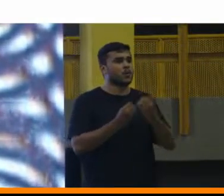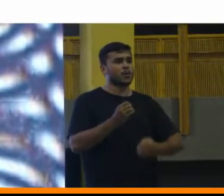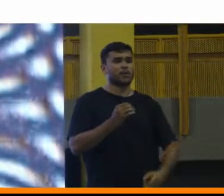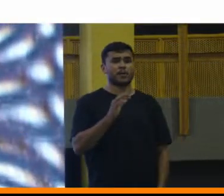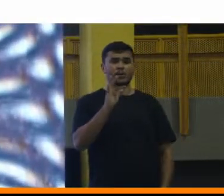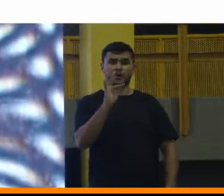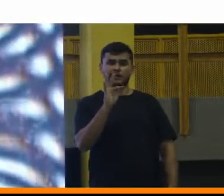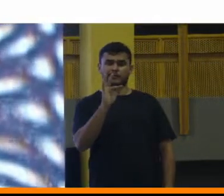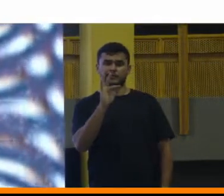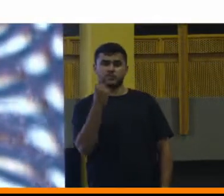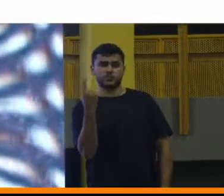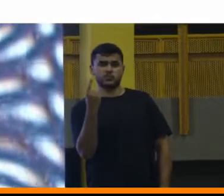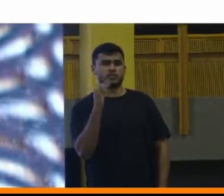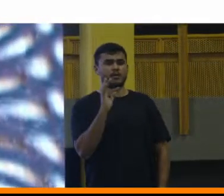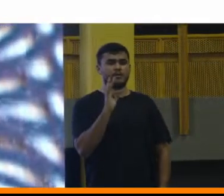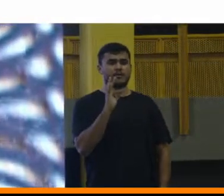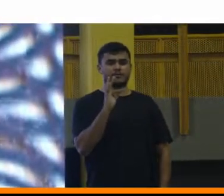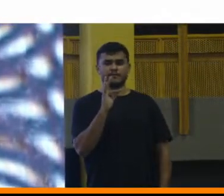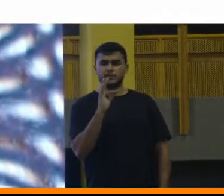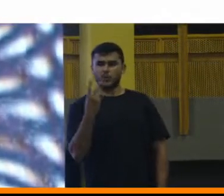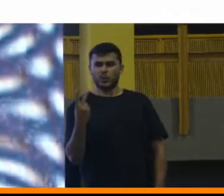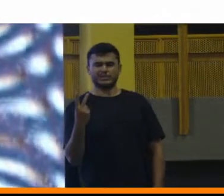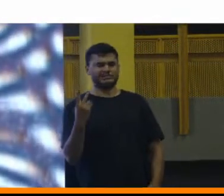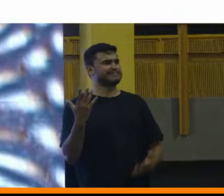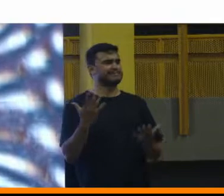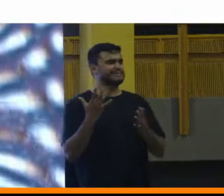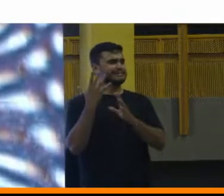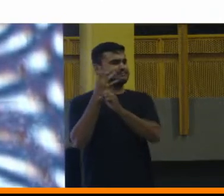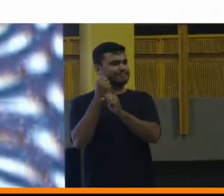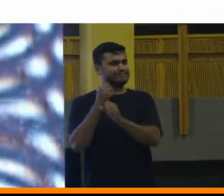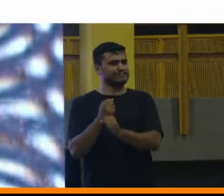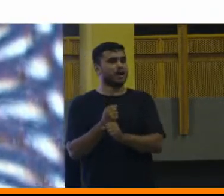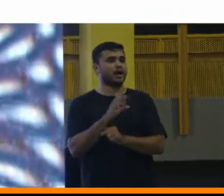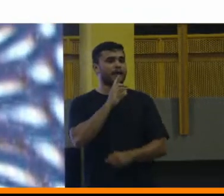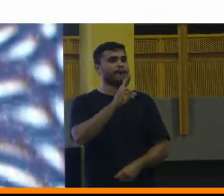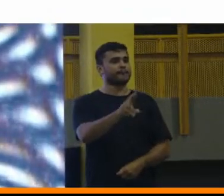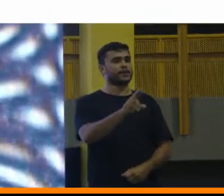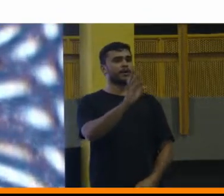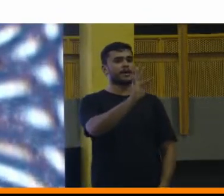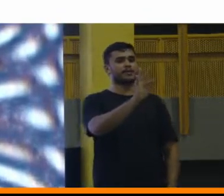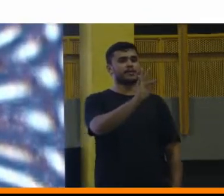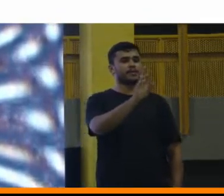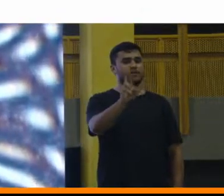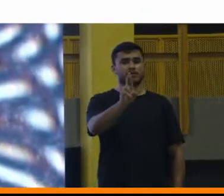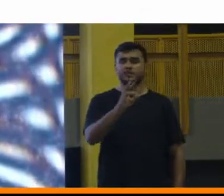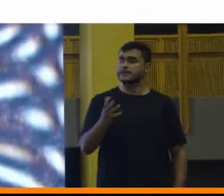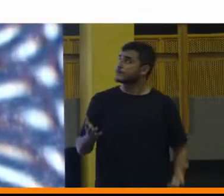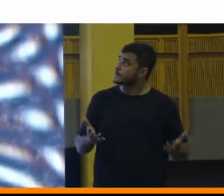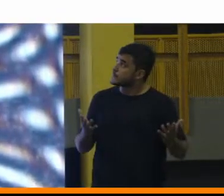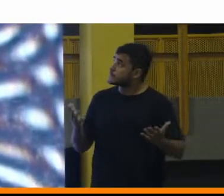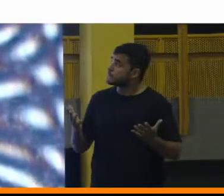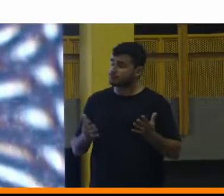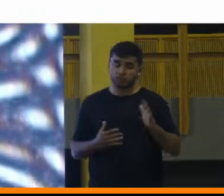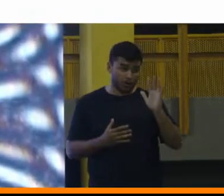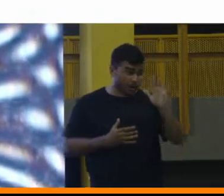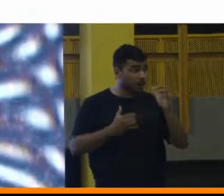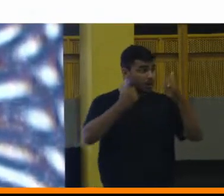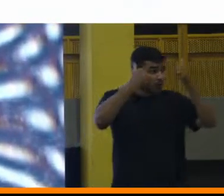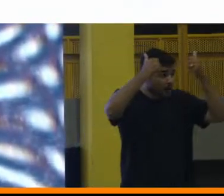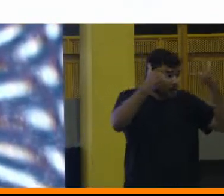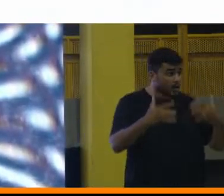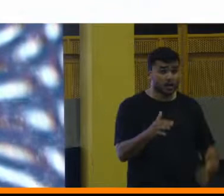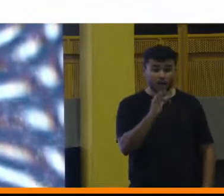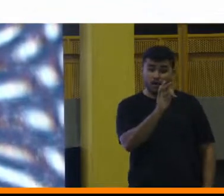Não. Eu quero que vocês entendam as consequências dela. O que